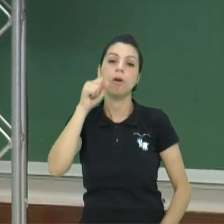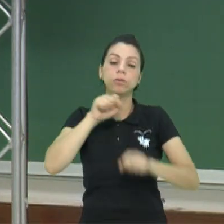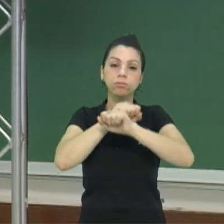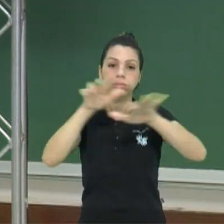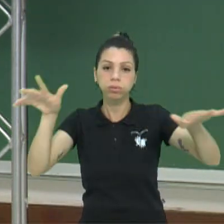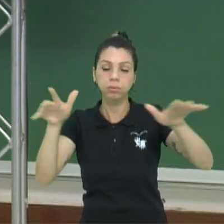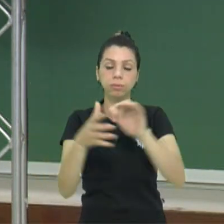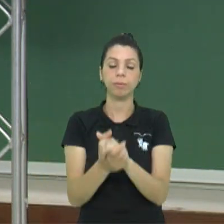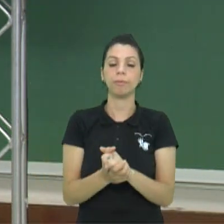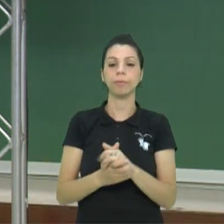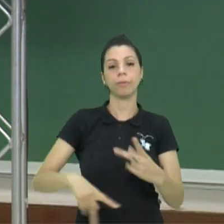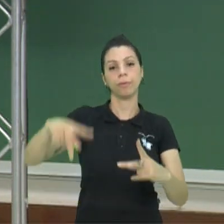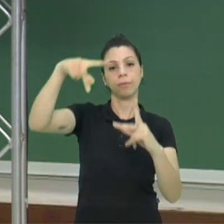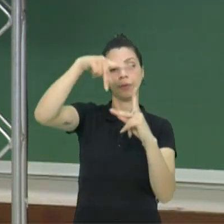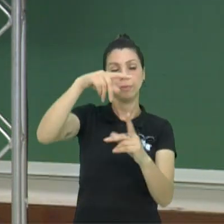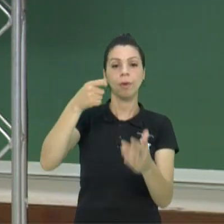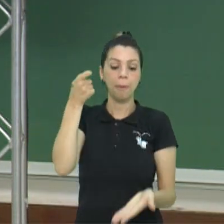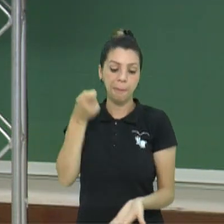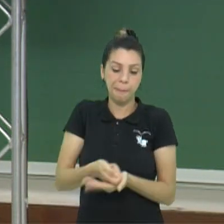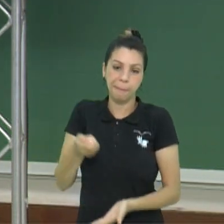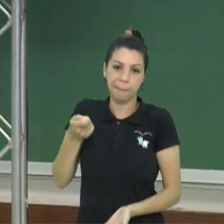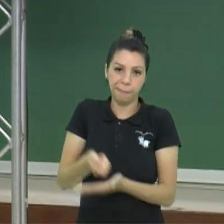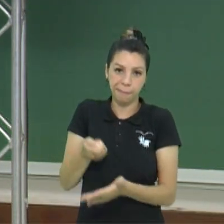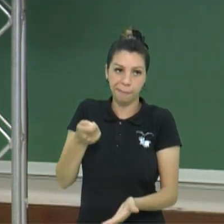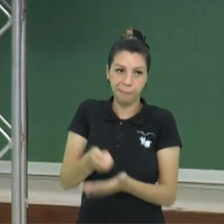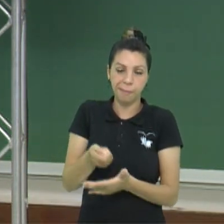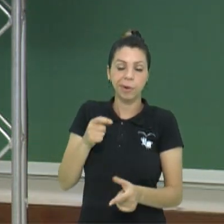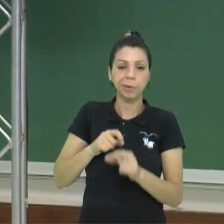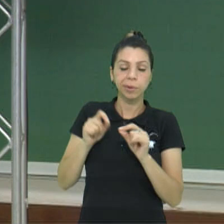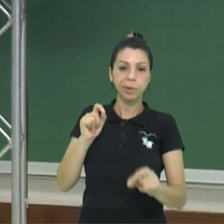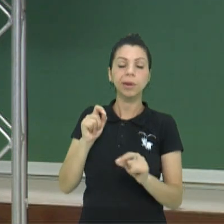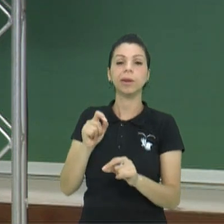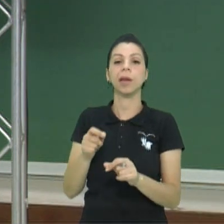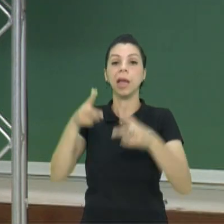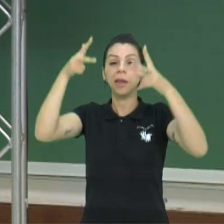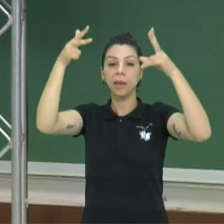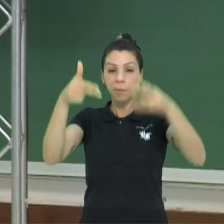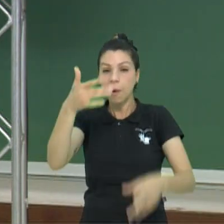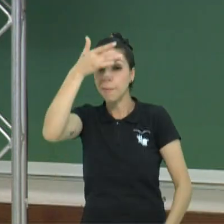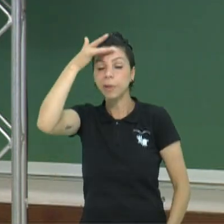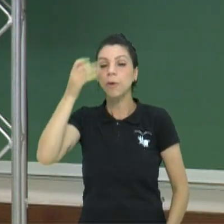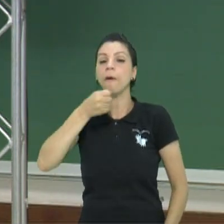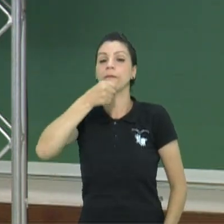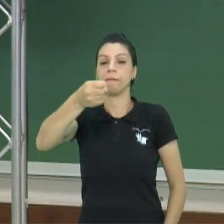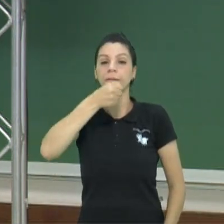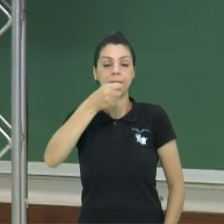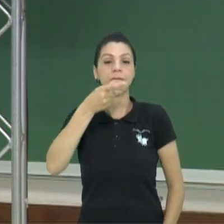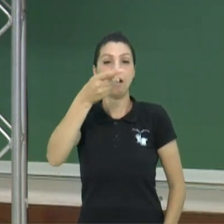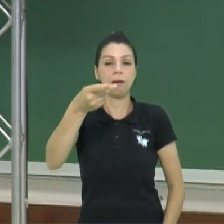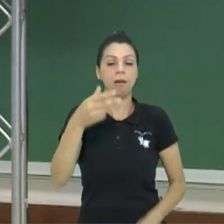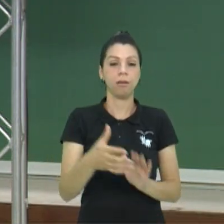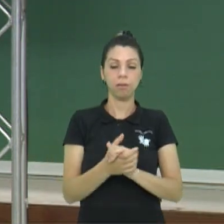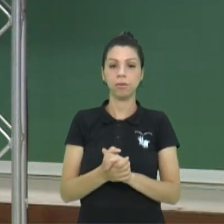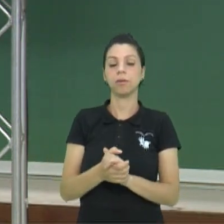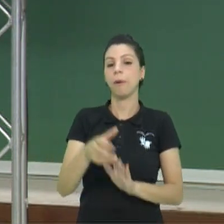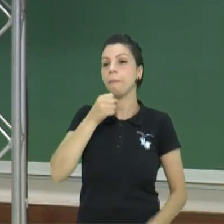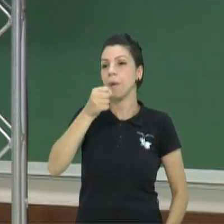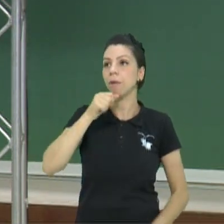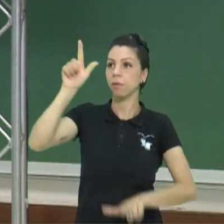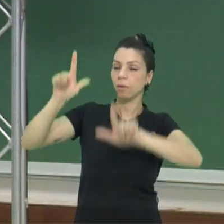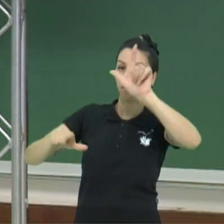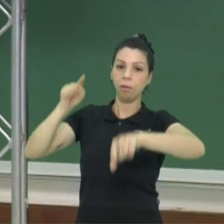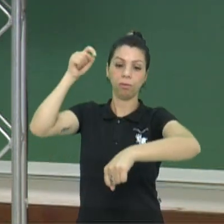charge faz referência à obrigatoriedade de dar espaço igual a todos os candidatos em entrevista à